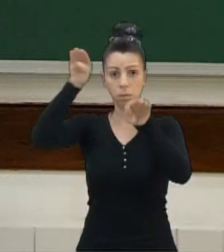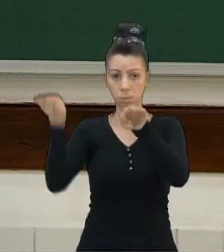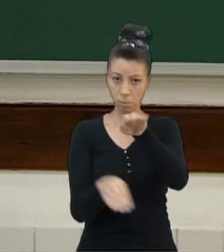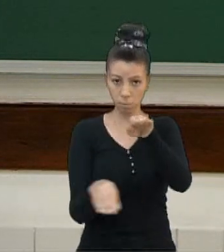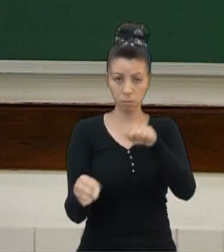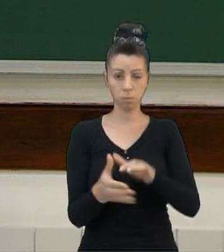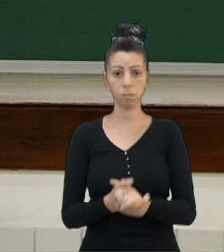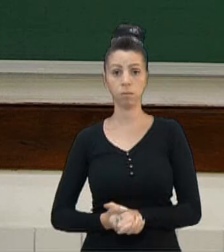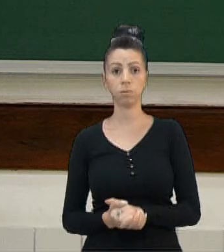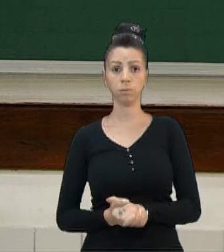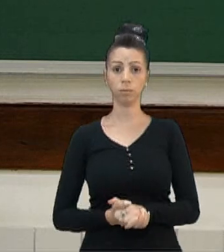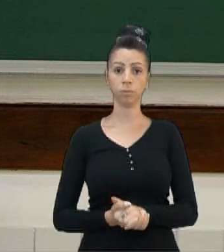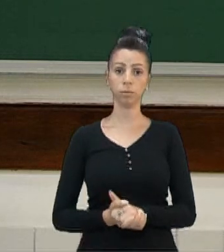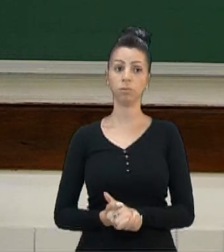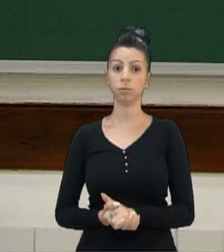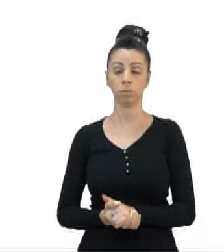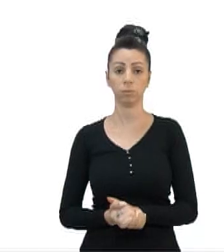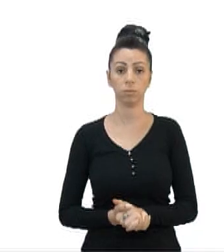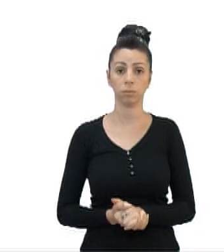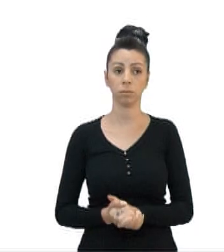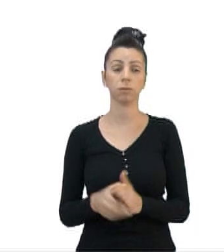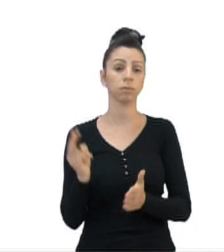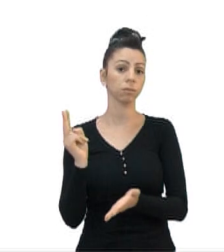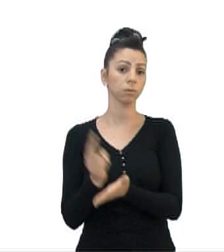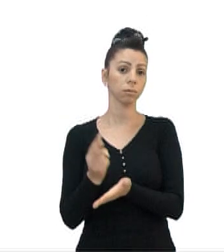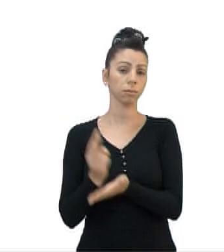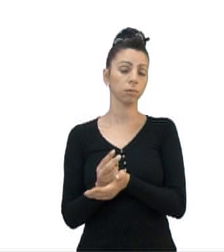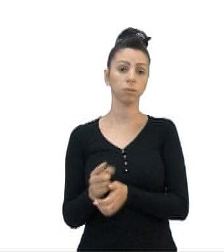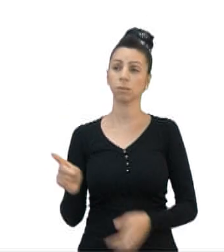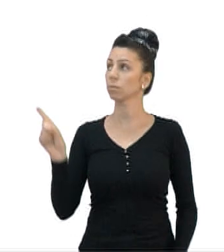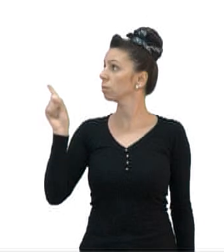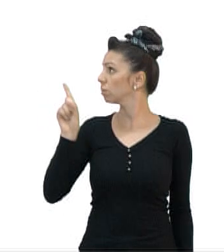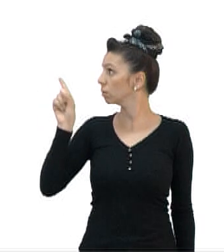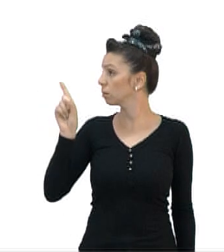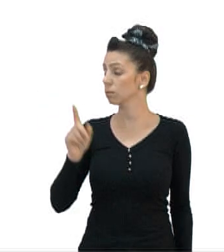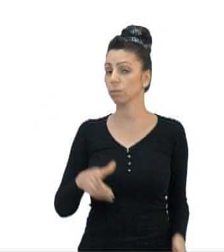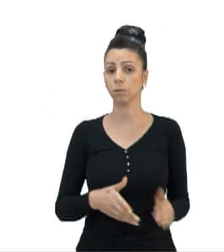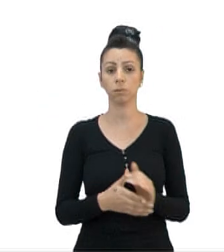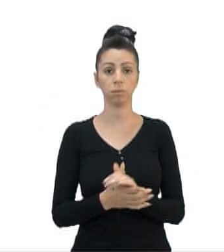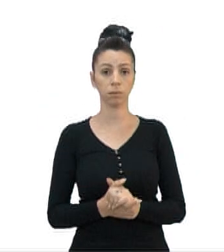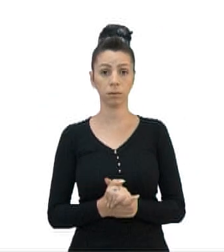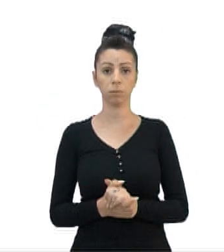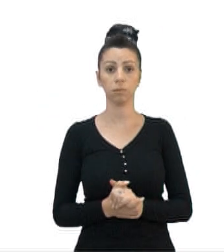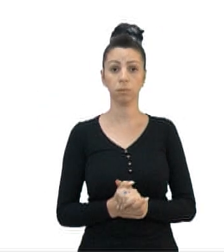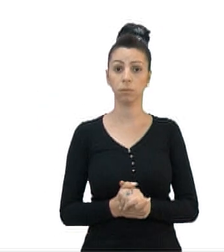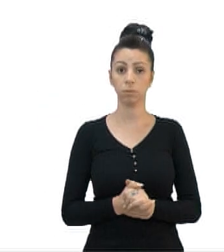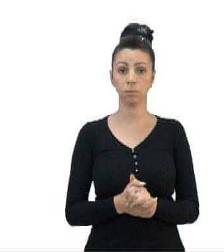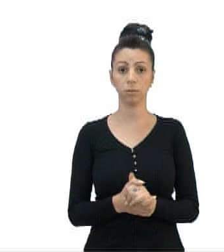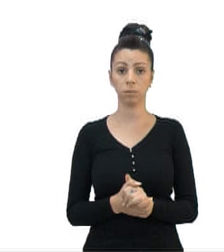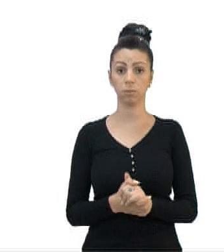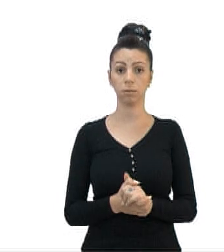Beleza? Vamos continuar um pouquinho? E agora aqui, qual seria a questão